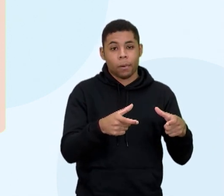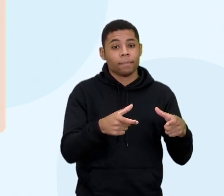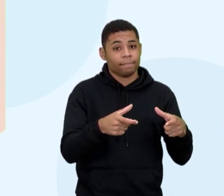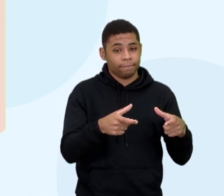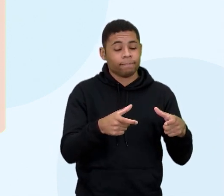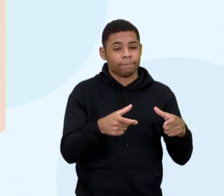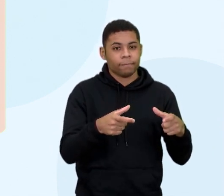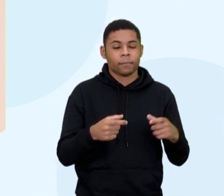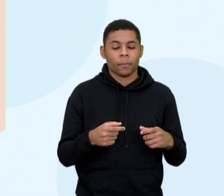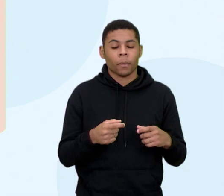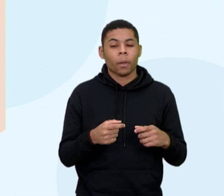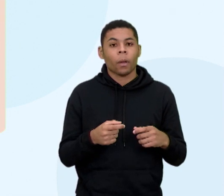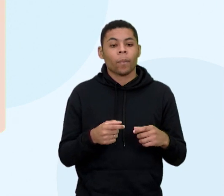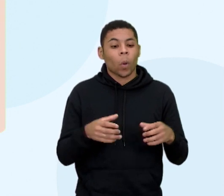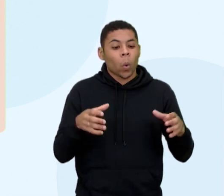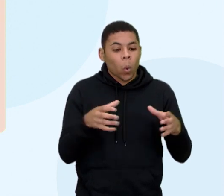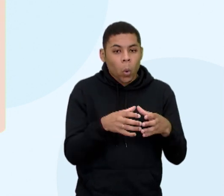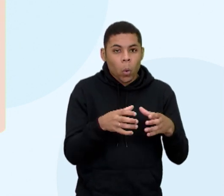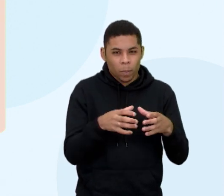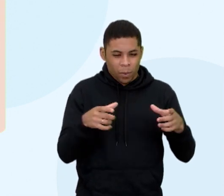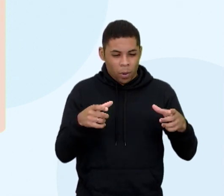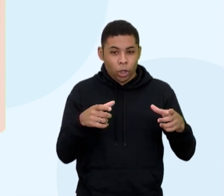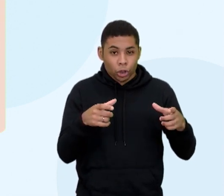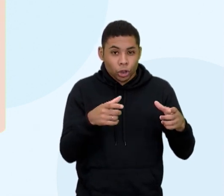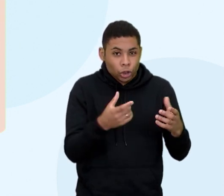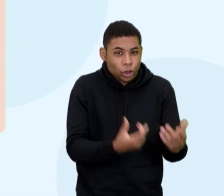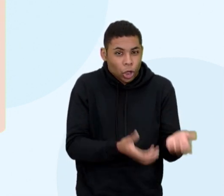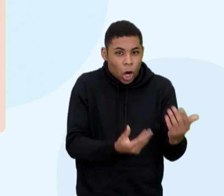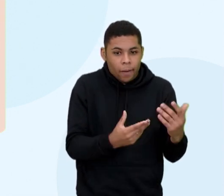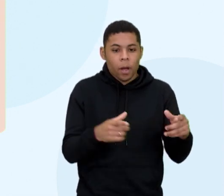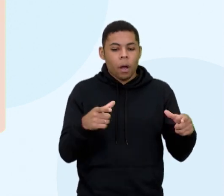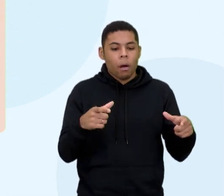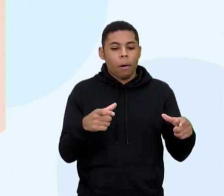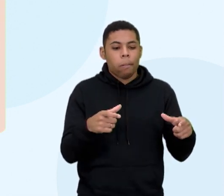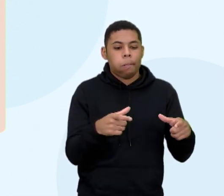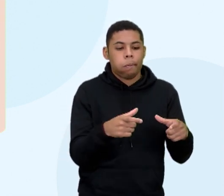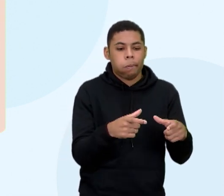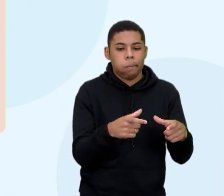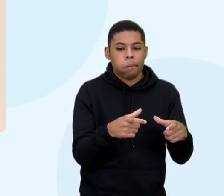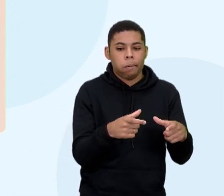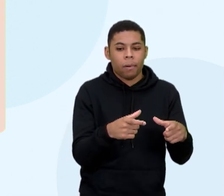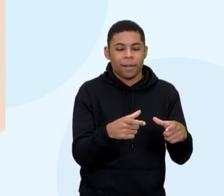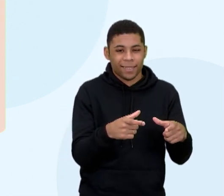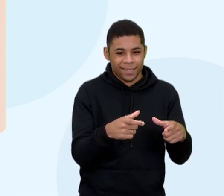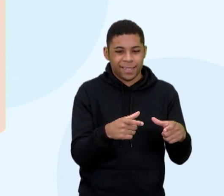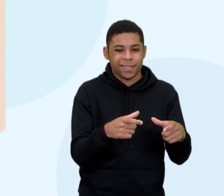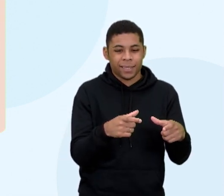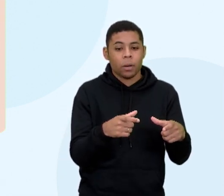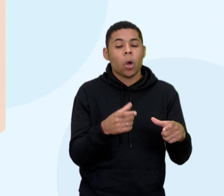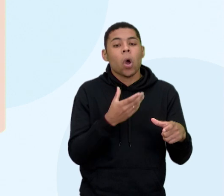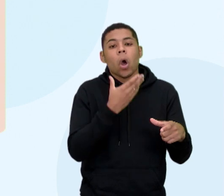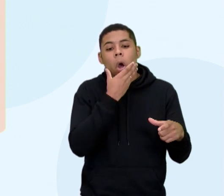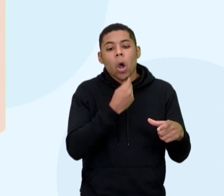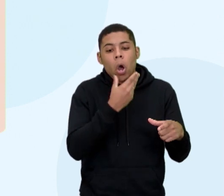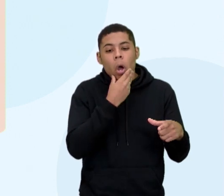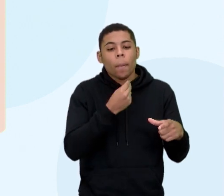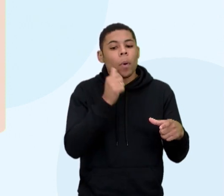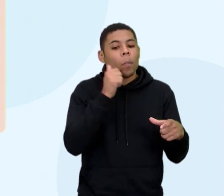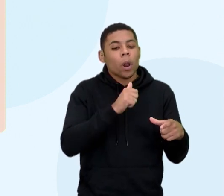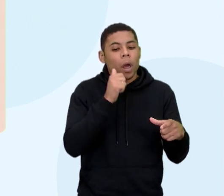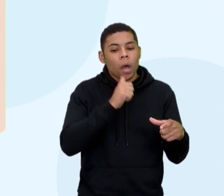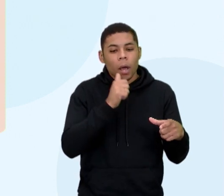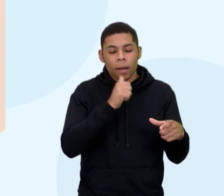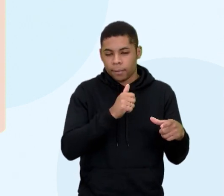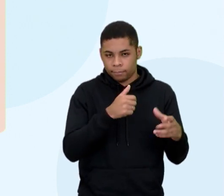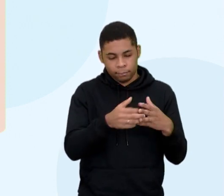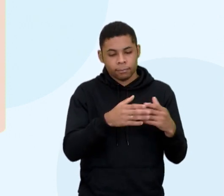mais jovem, ela diminui porque a faixa mais escura ela diminuiu. tanto em homens como em mulheres, né, da